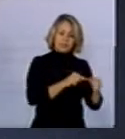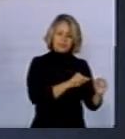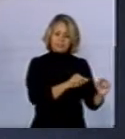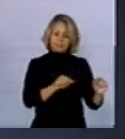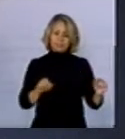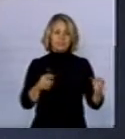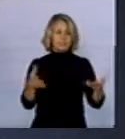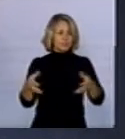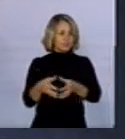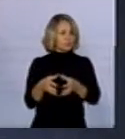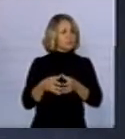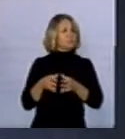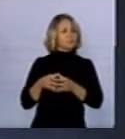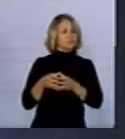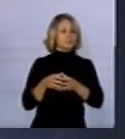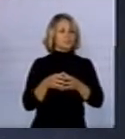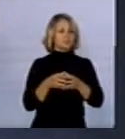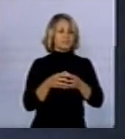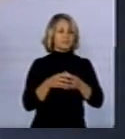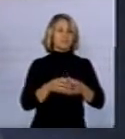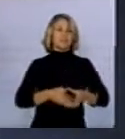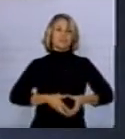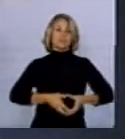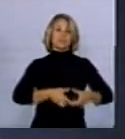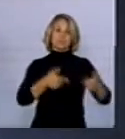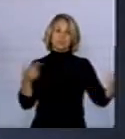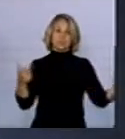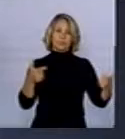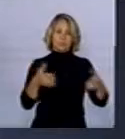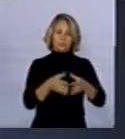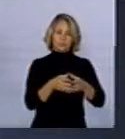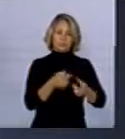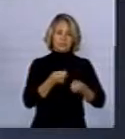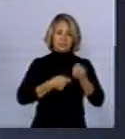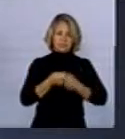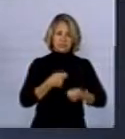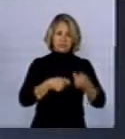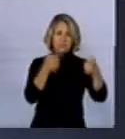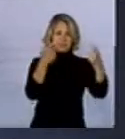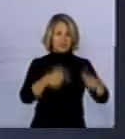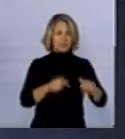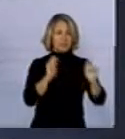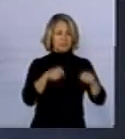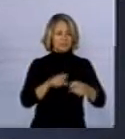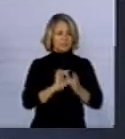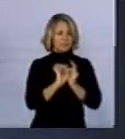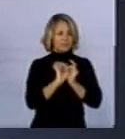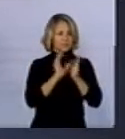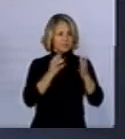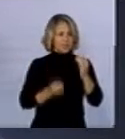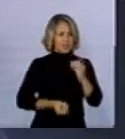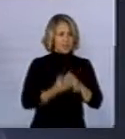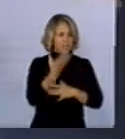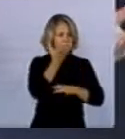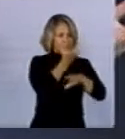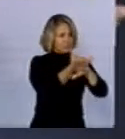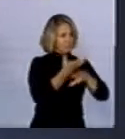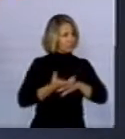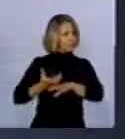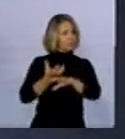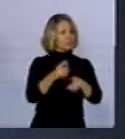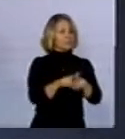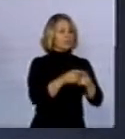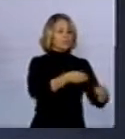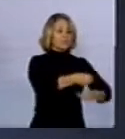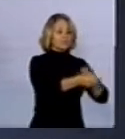formação de grandes grupos econômicos. E, nas situações específicas onde se pode permitir a produção de conteúdo e a distribuição